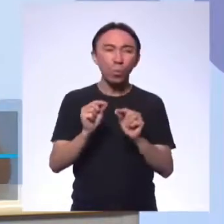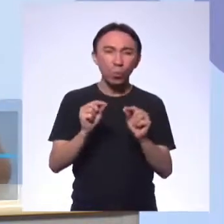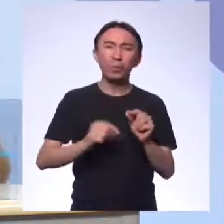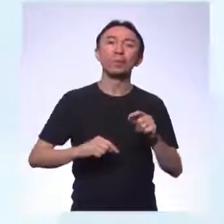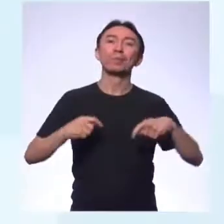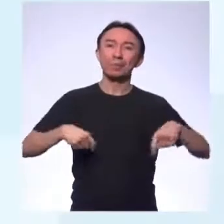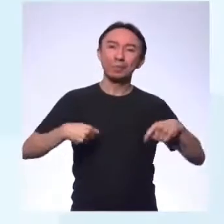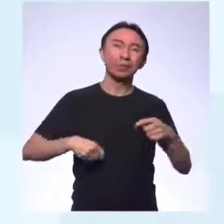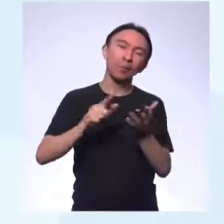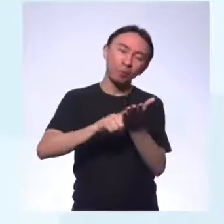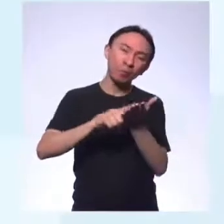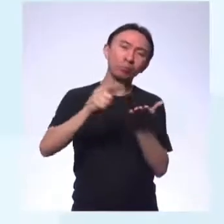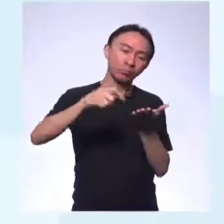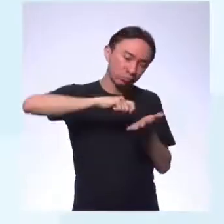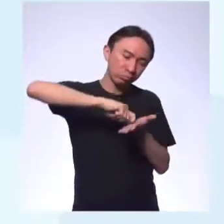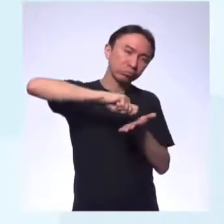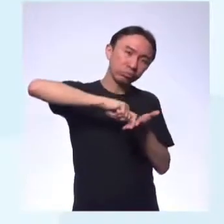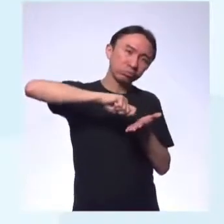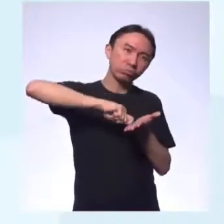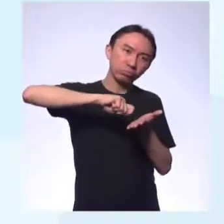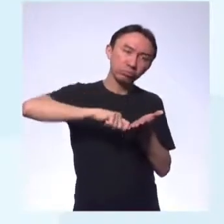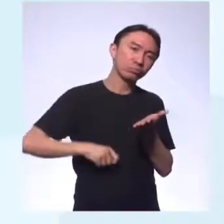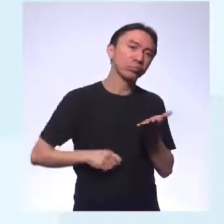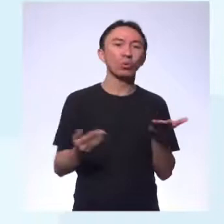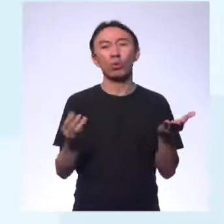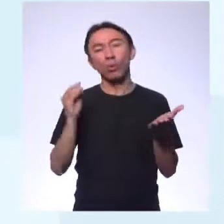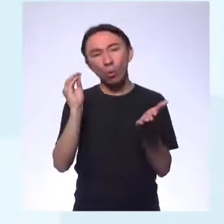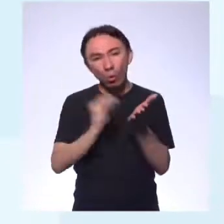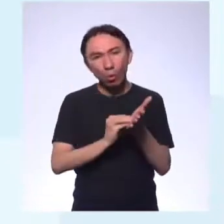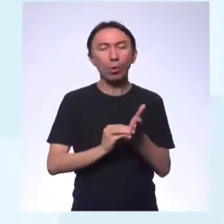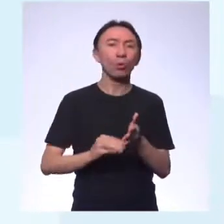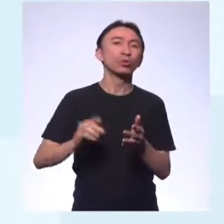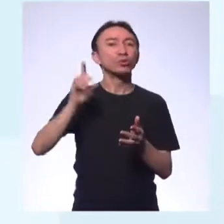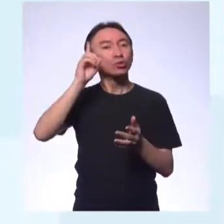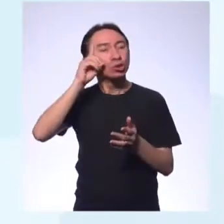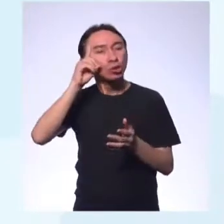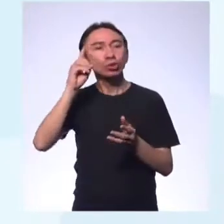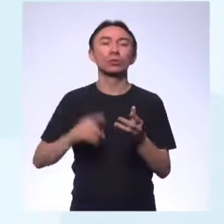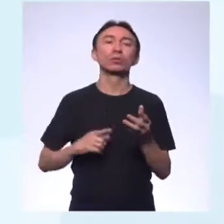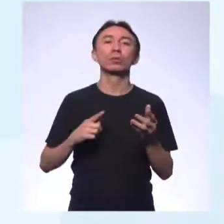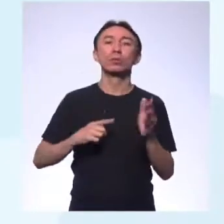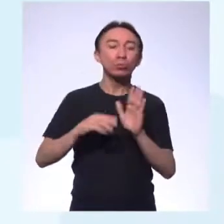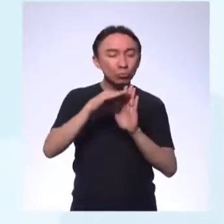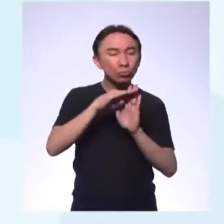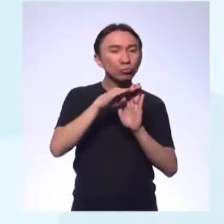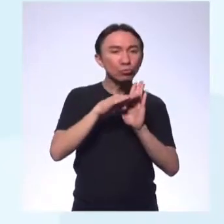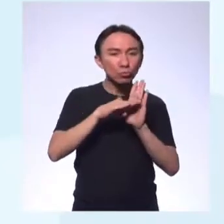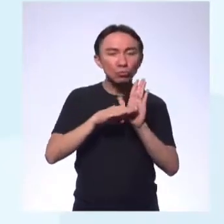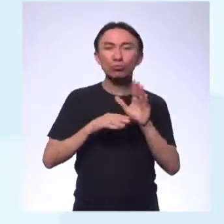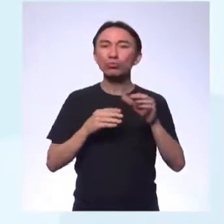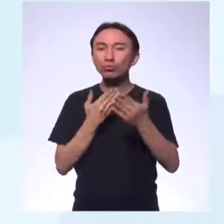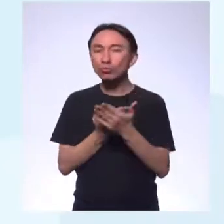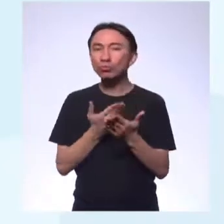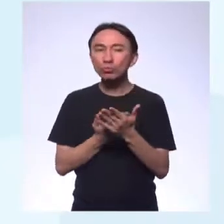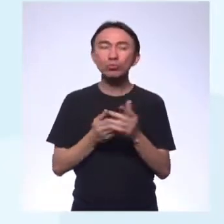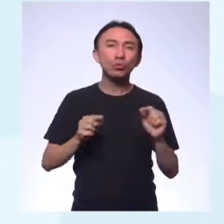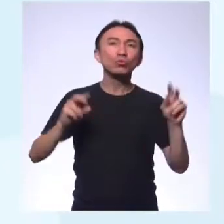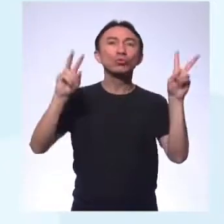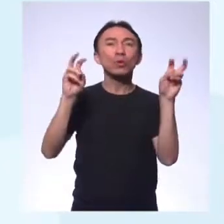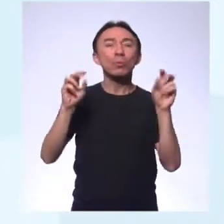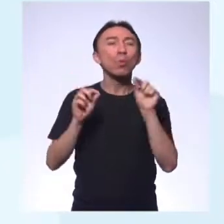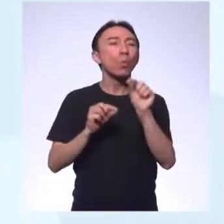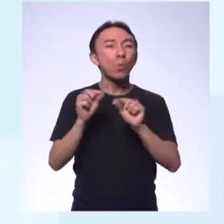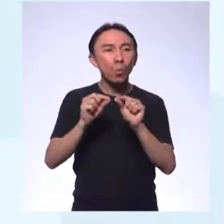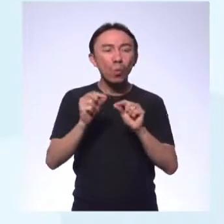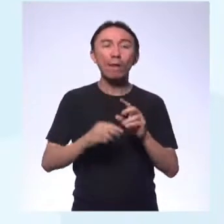anotação no caderno, né? Colocar a data, o roteiro de estudo, lembrar qual o tema da aula, o componente, prestar atenção